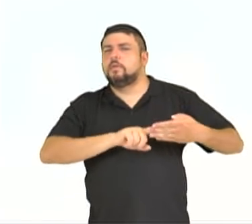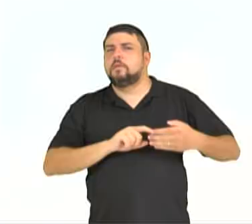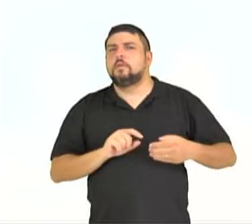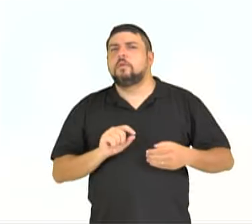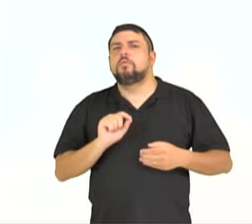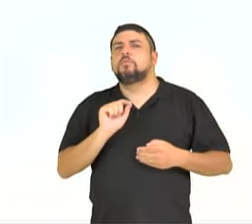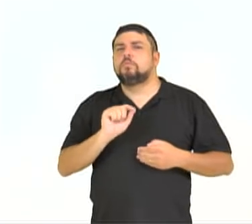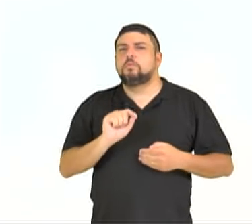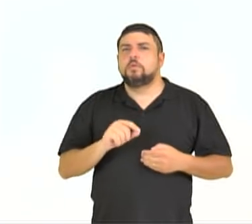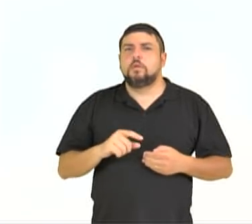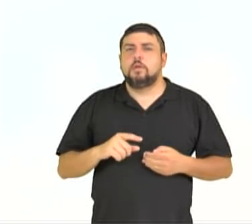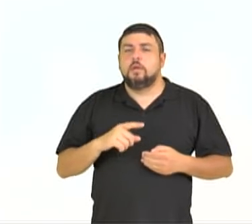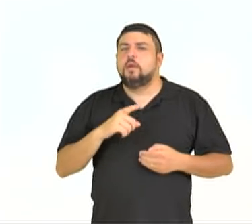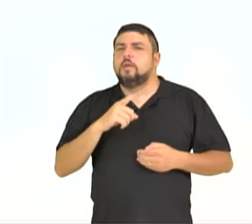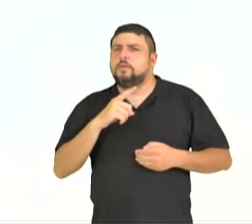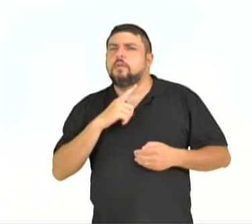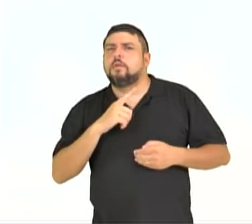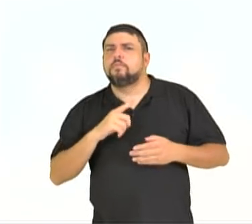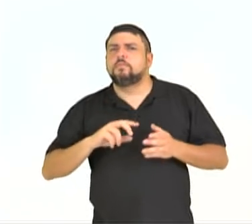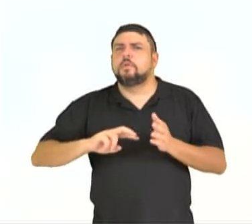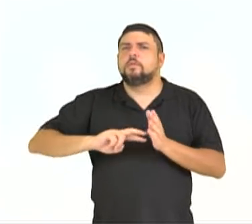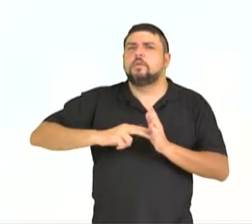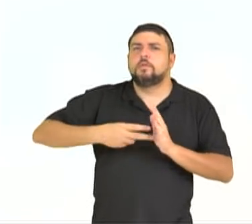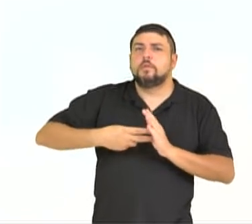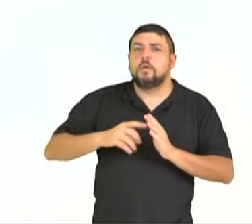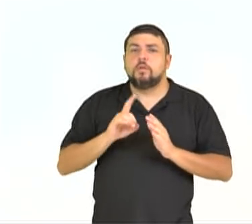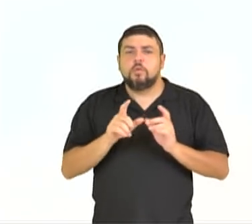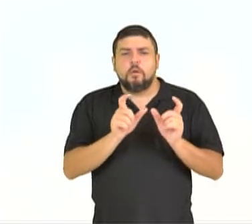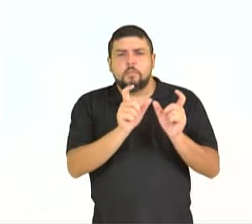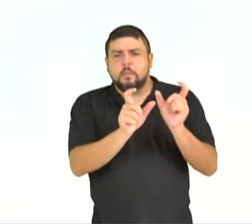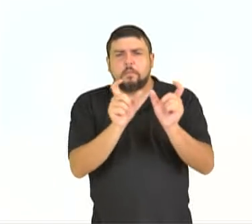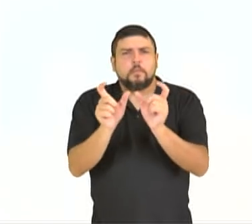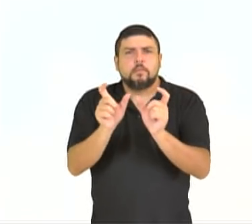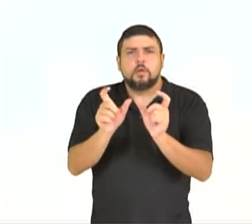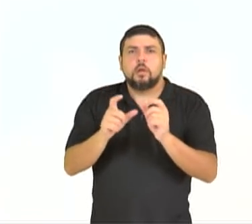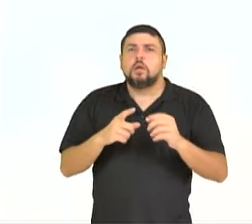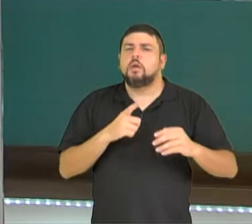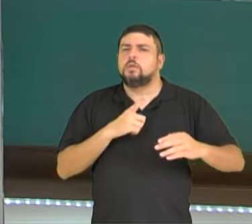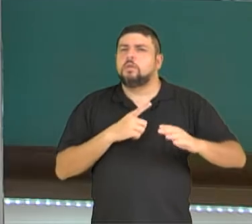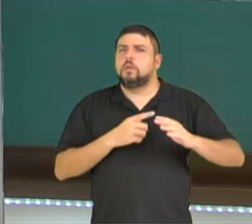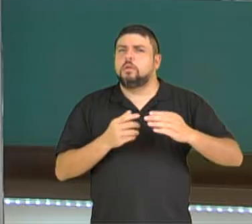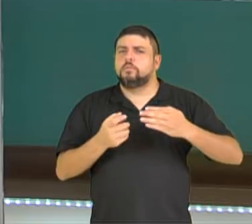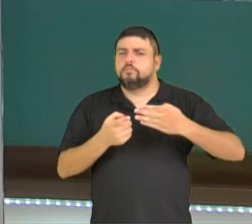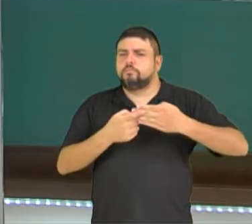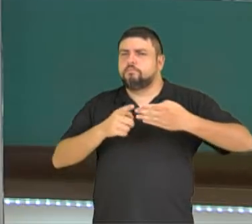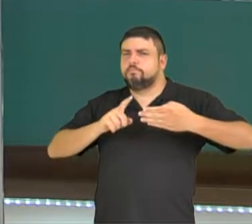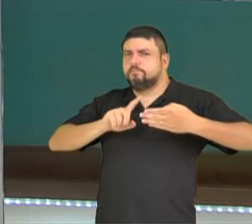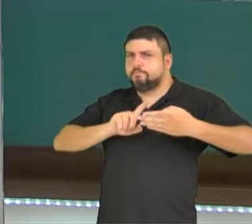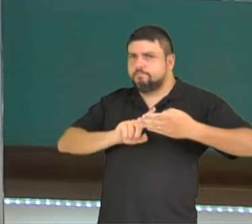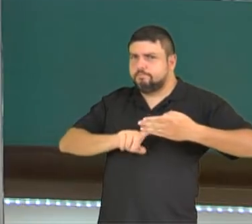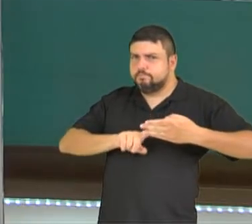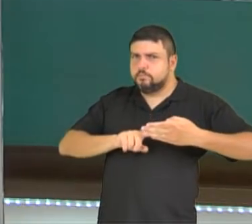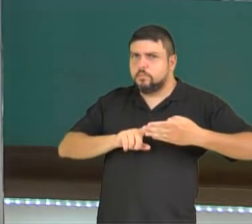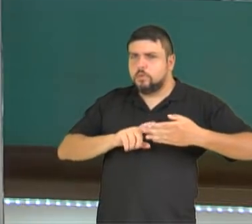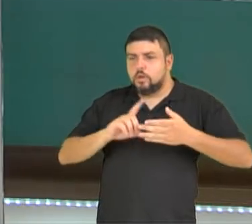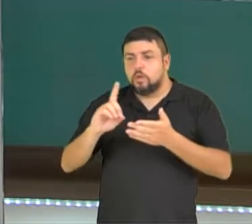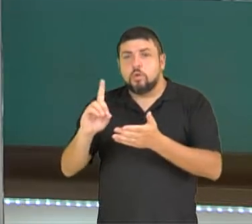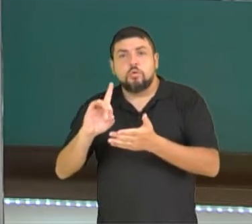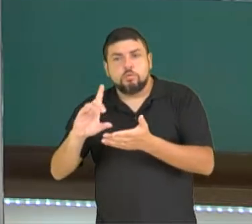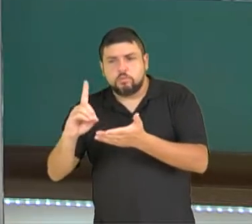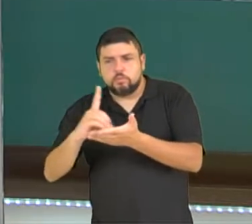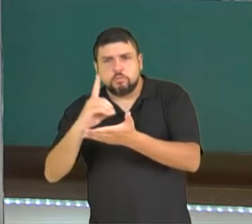que se diz tem um significado que vai além do significado literal, que vai além do significado que temos no dicionário.